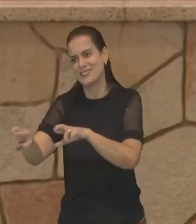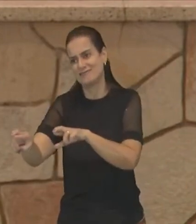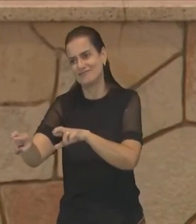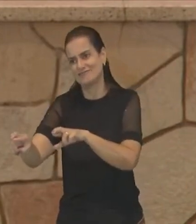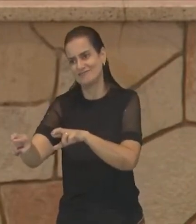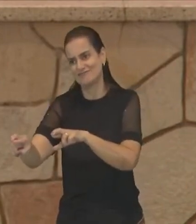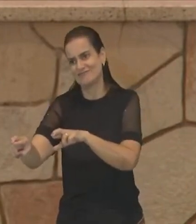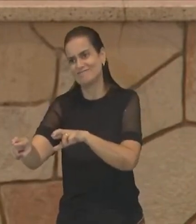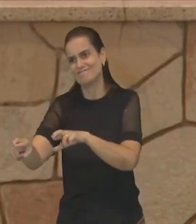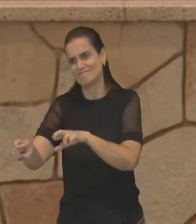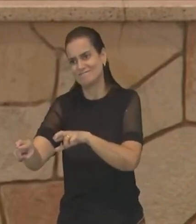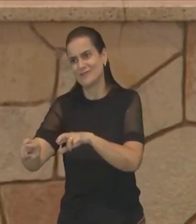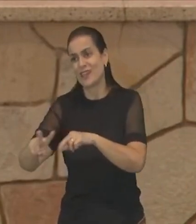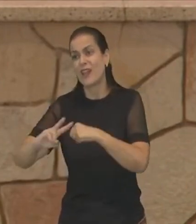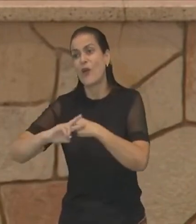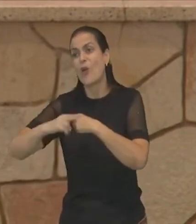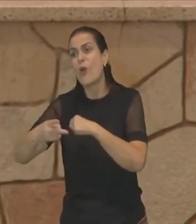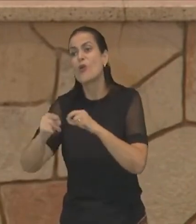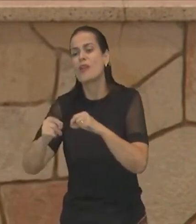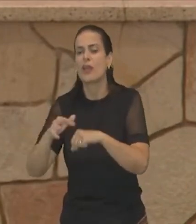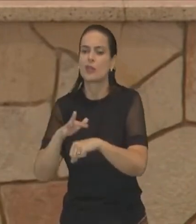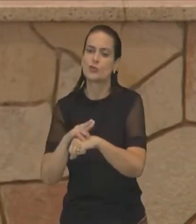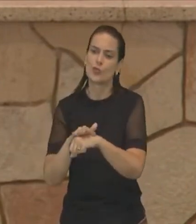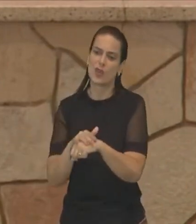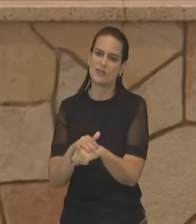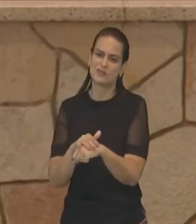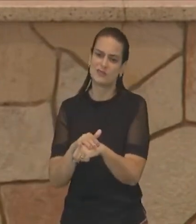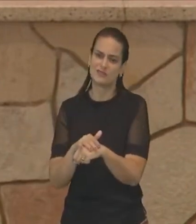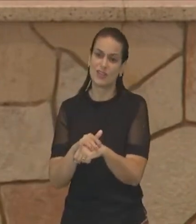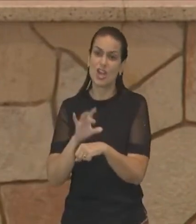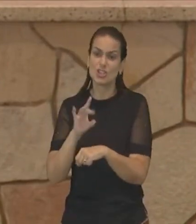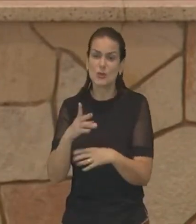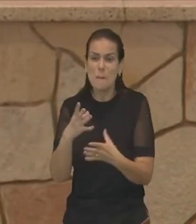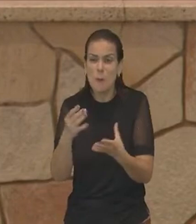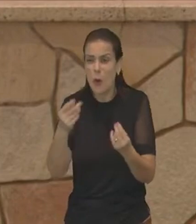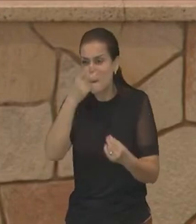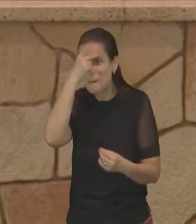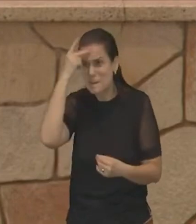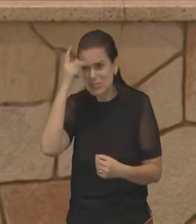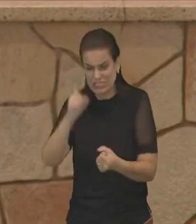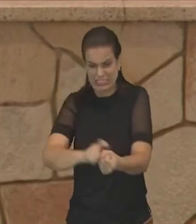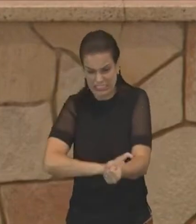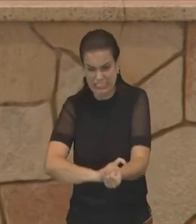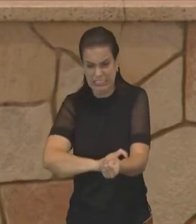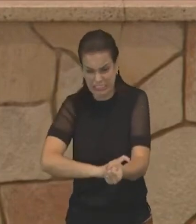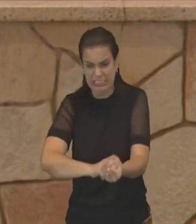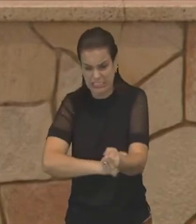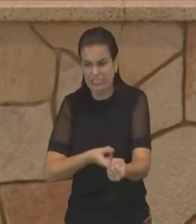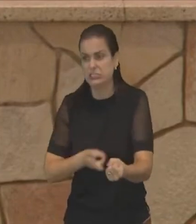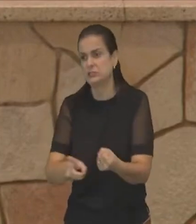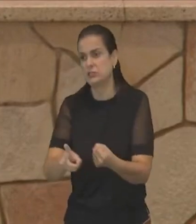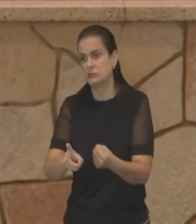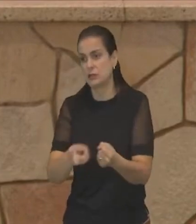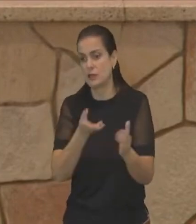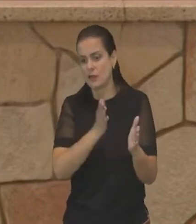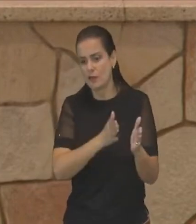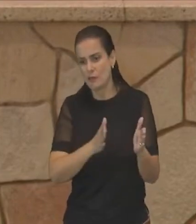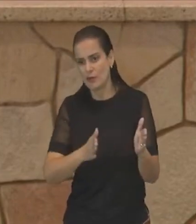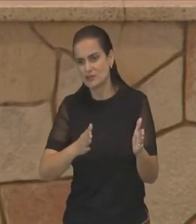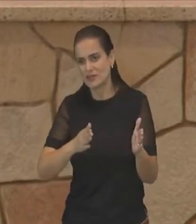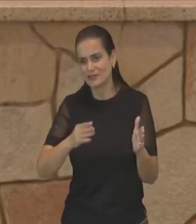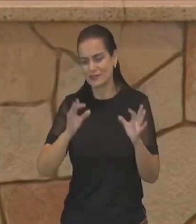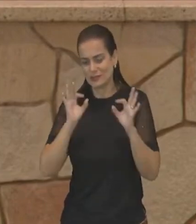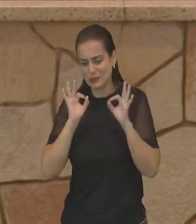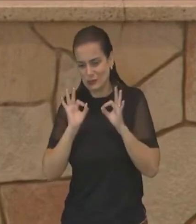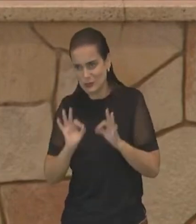adoece. E há muitas pessoas que só vivem iradas. Um processo de santificação nos leva a não permitirmos